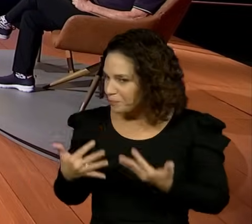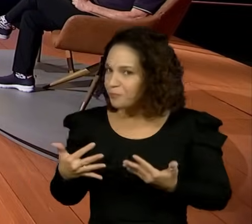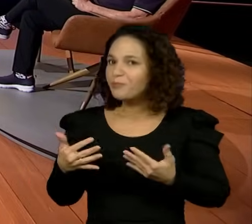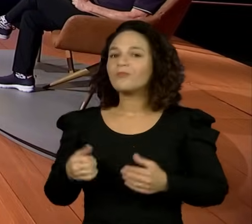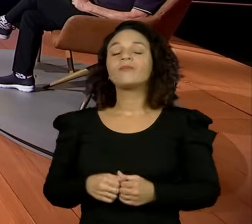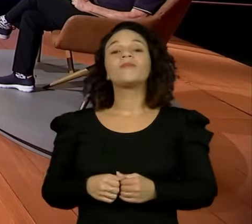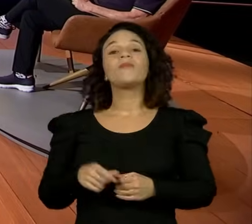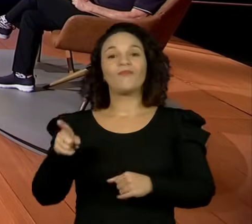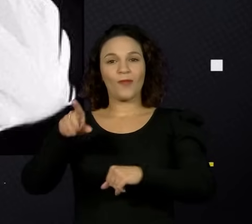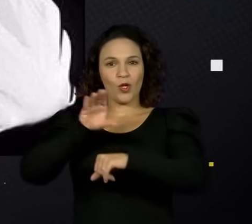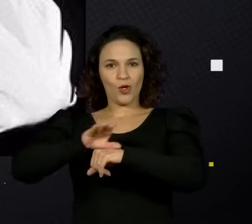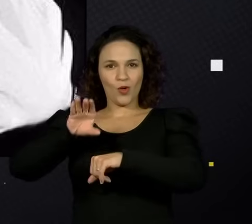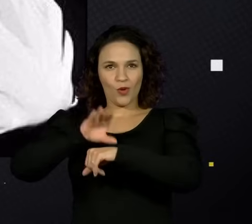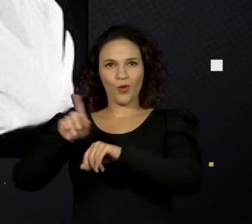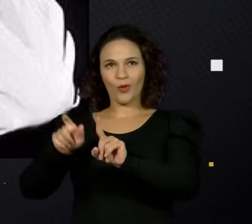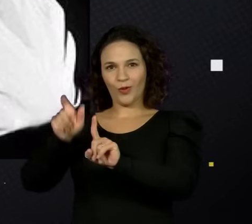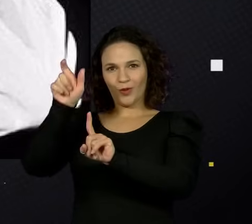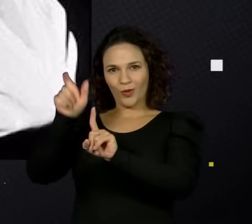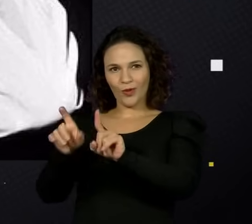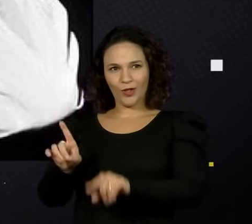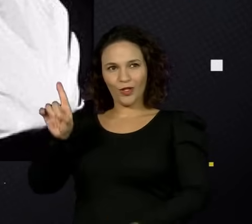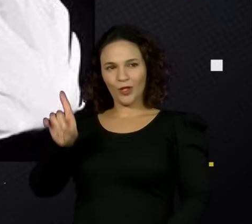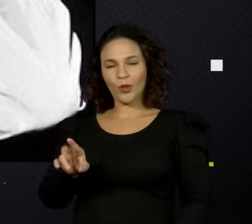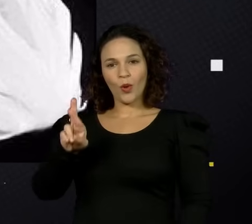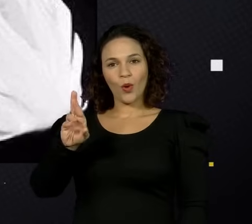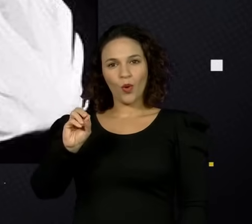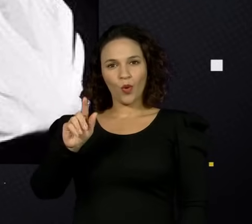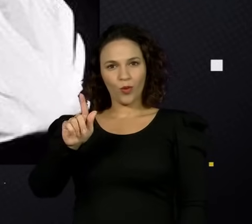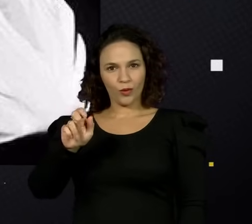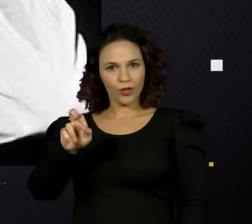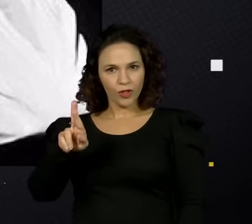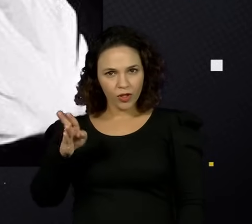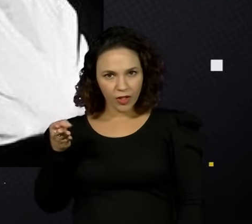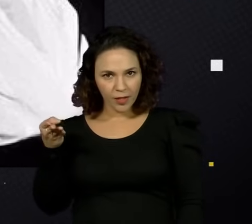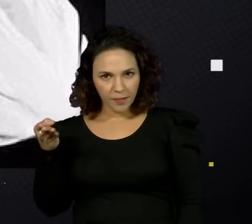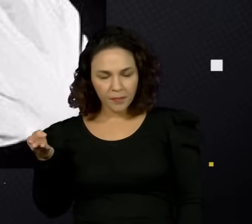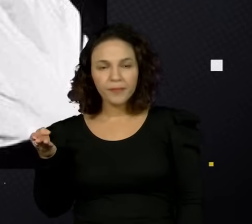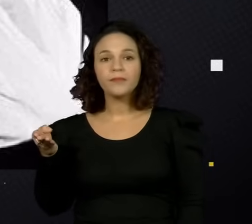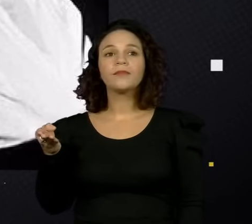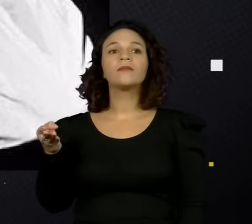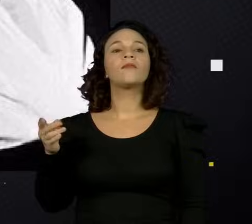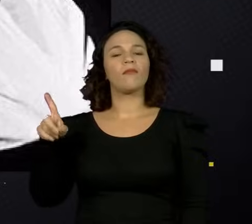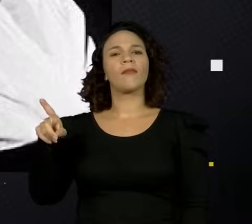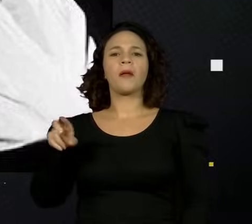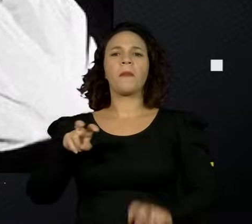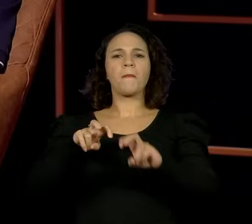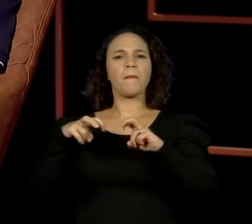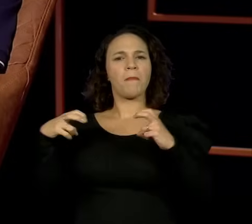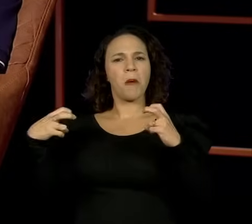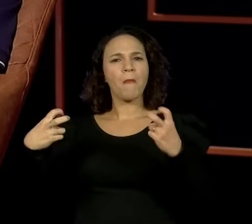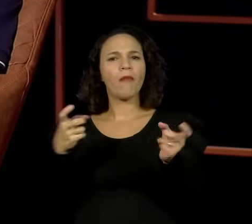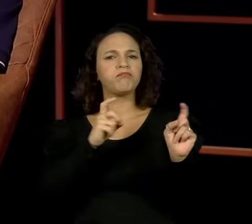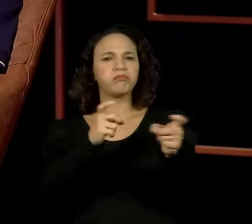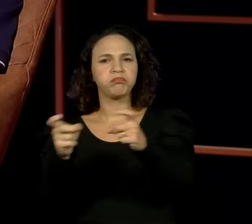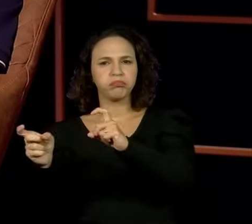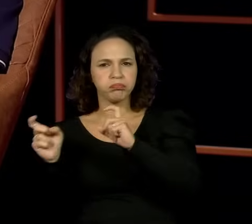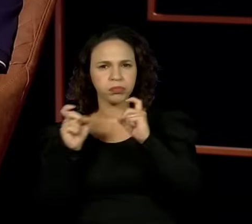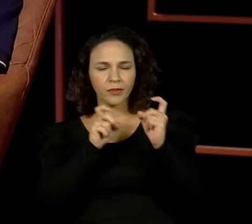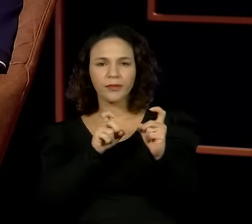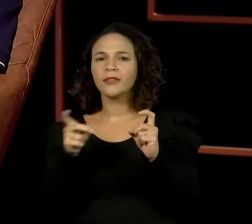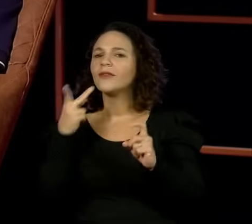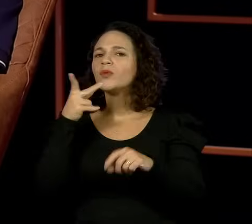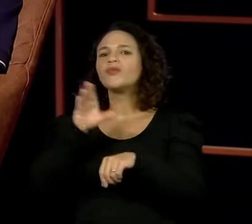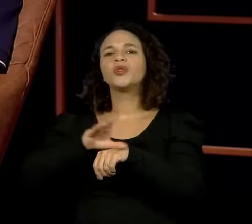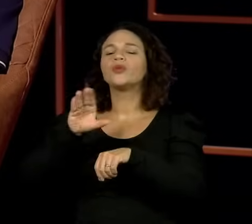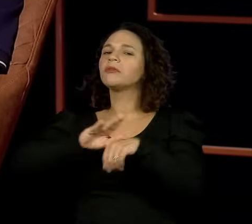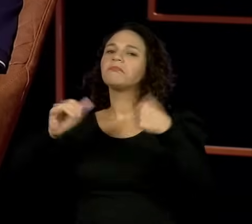o curso com Roger Planchon, ele fez uma reunião e aí ele disse que esse